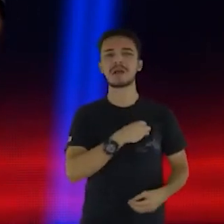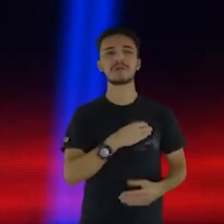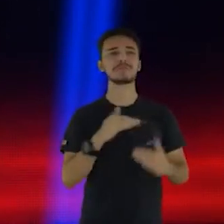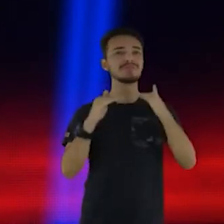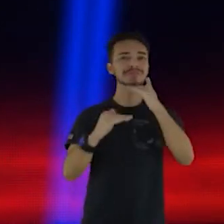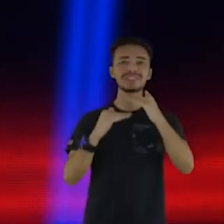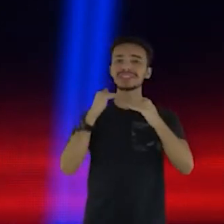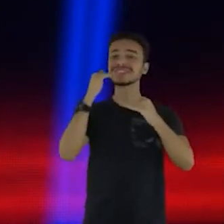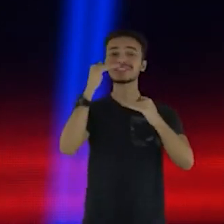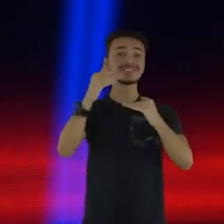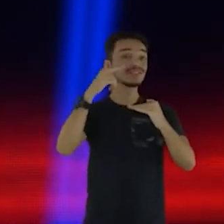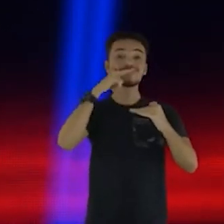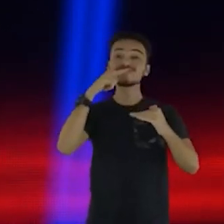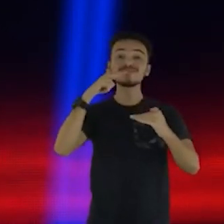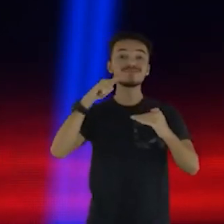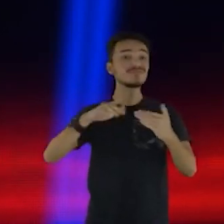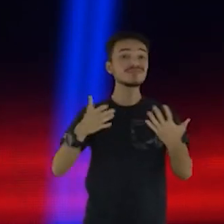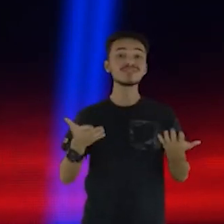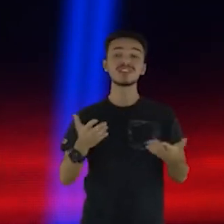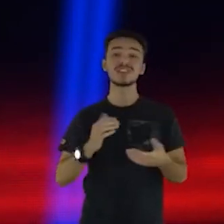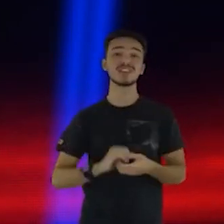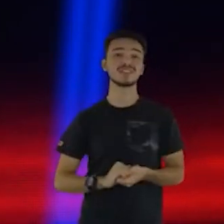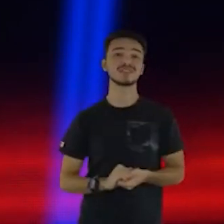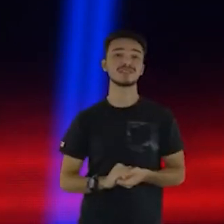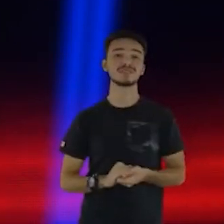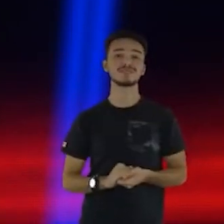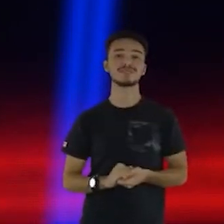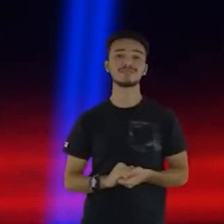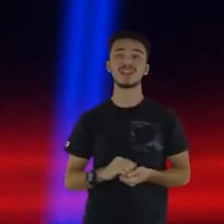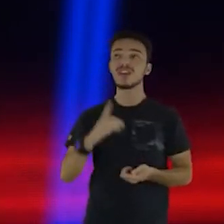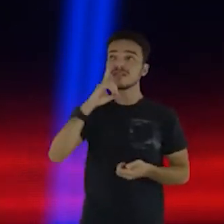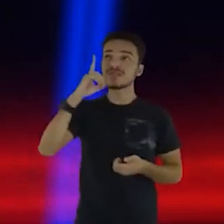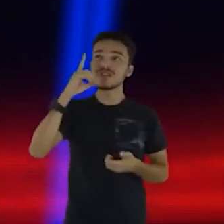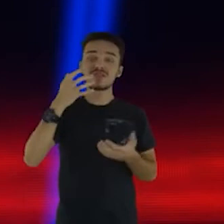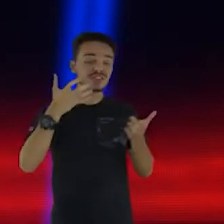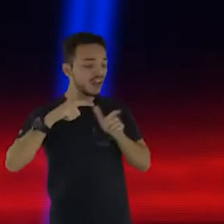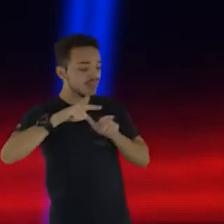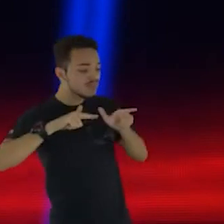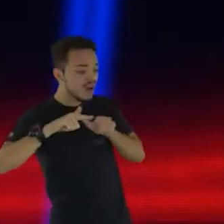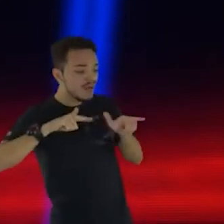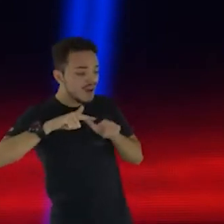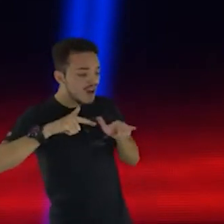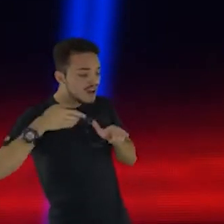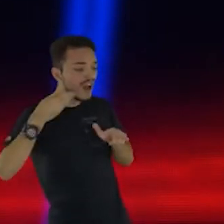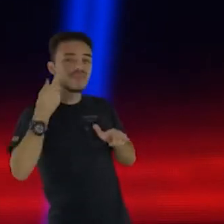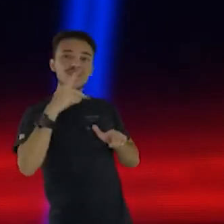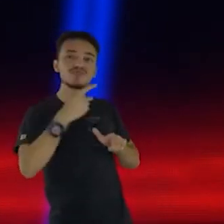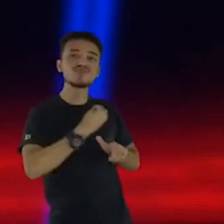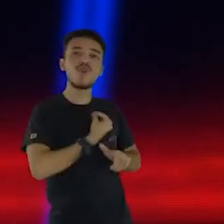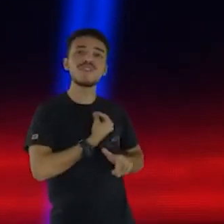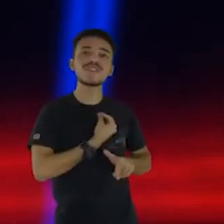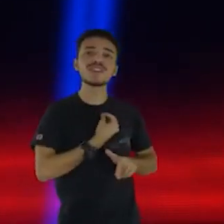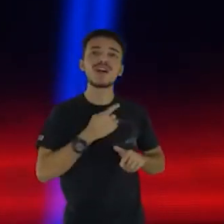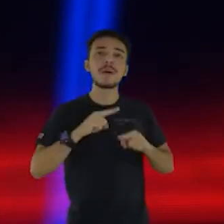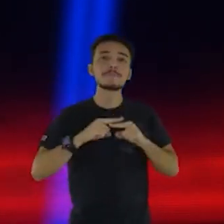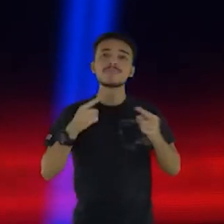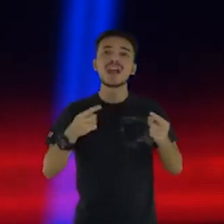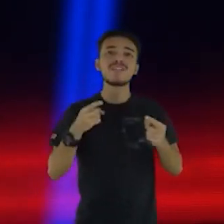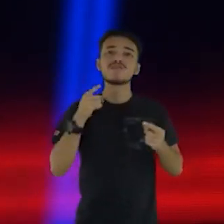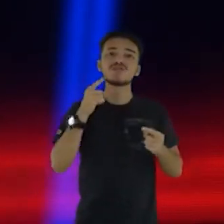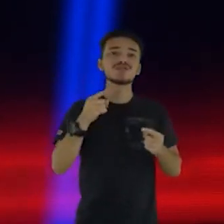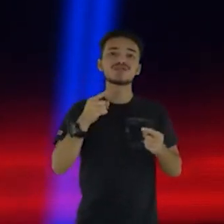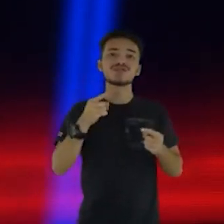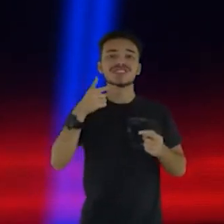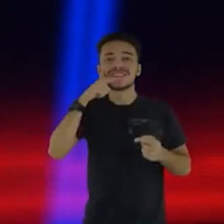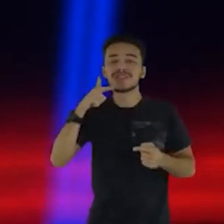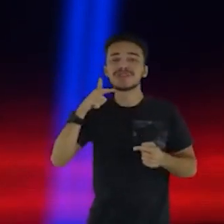Assim, cada vez que Deus quer te esticar, você rompe, porque você não aguenta o baque.